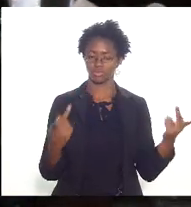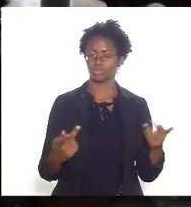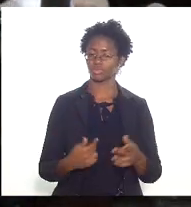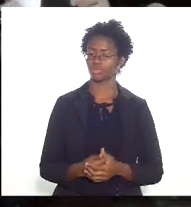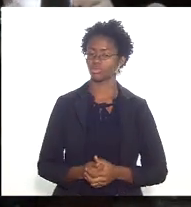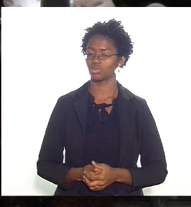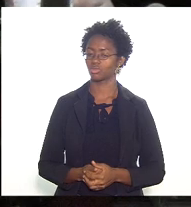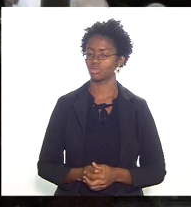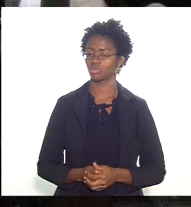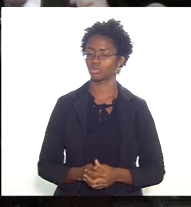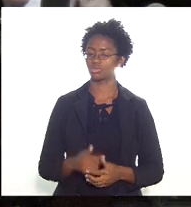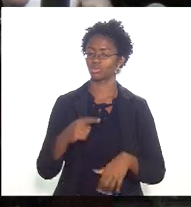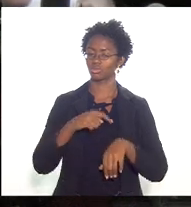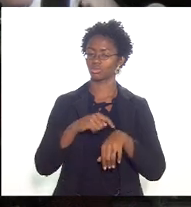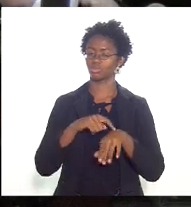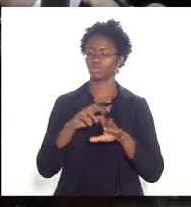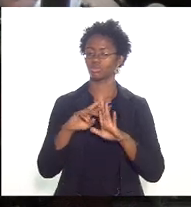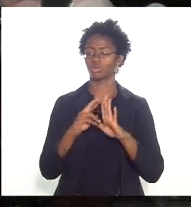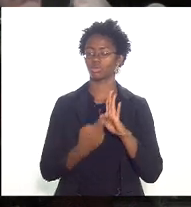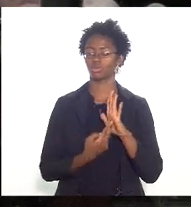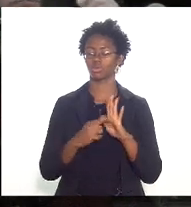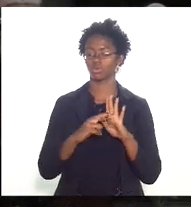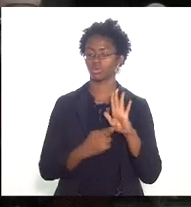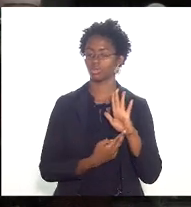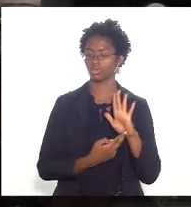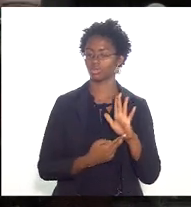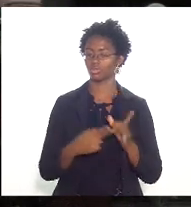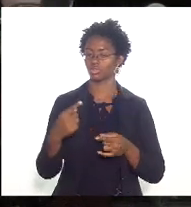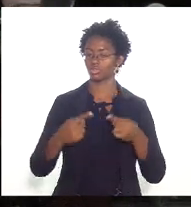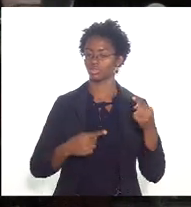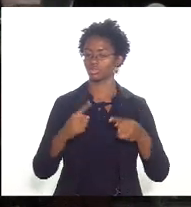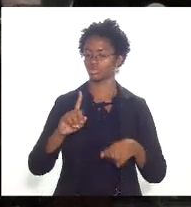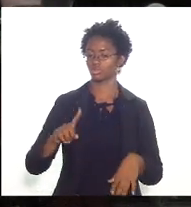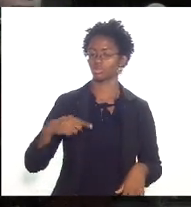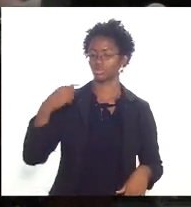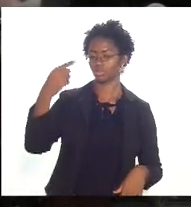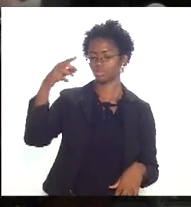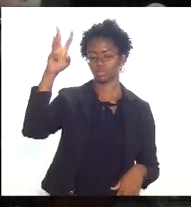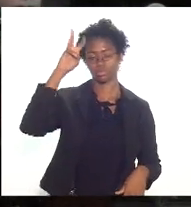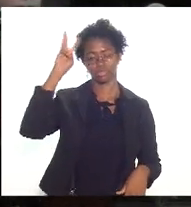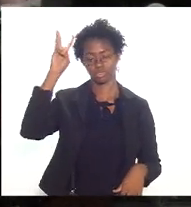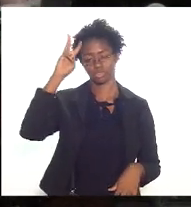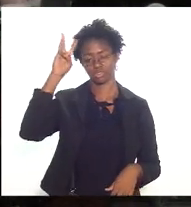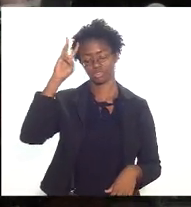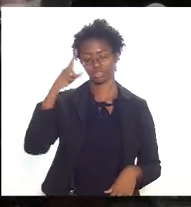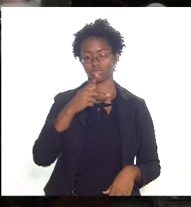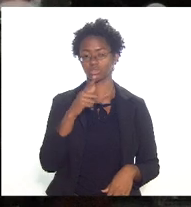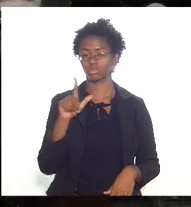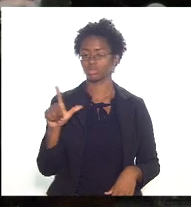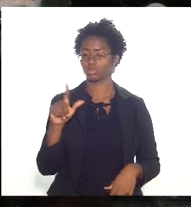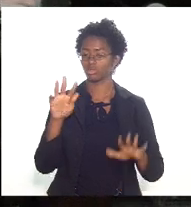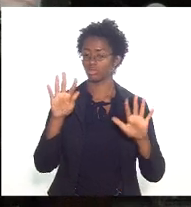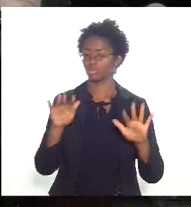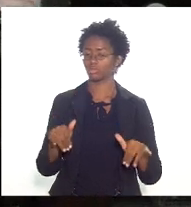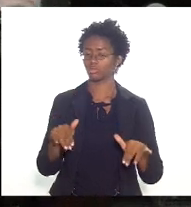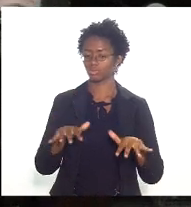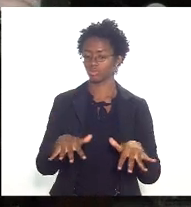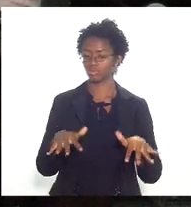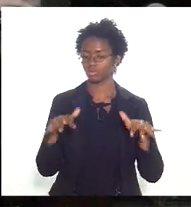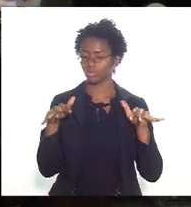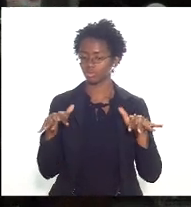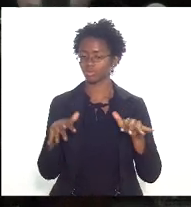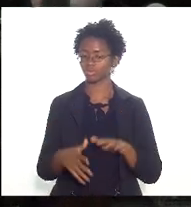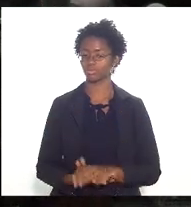decorrido o tempo regulamentar a discussão vai ficar para a próxima terça-feira do projeto está encerrada a